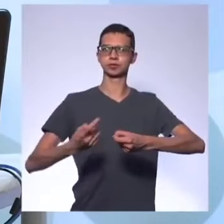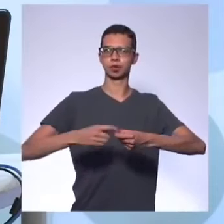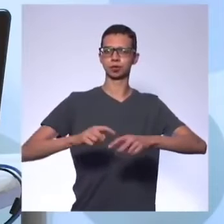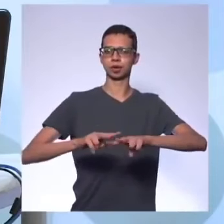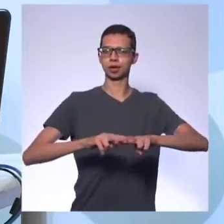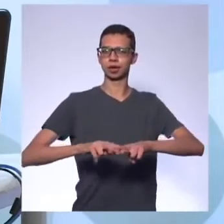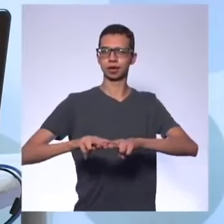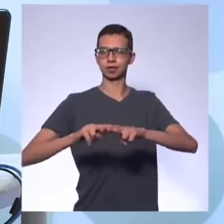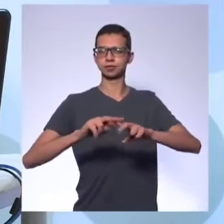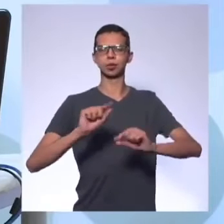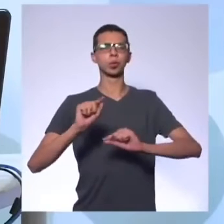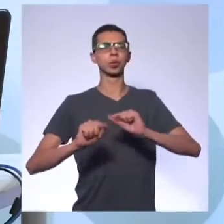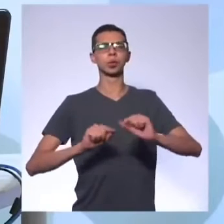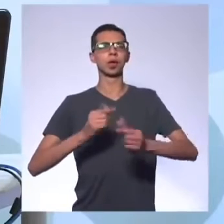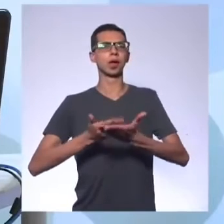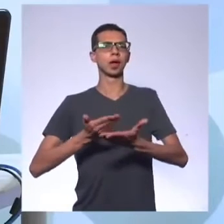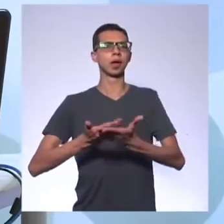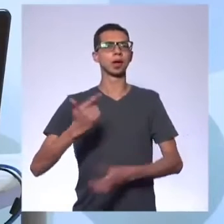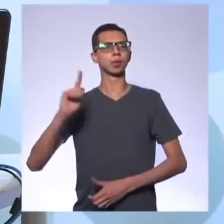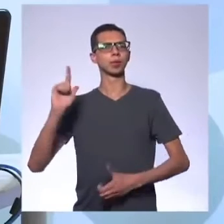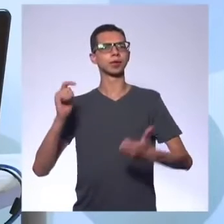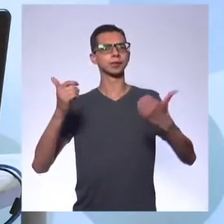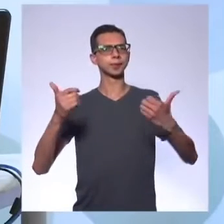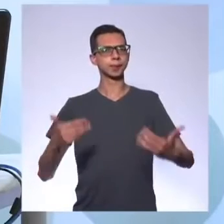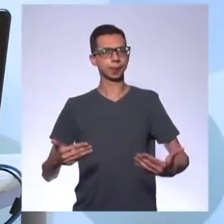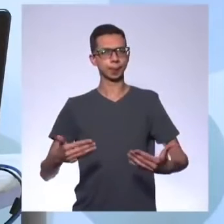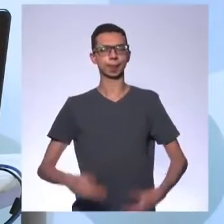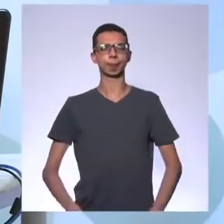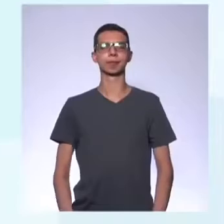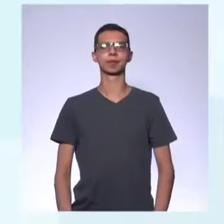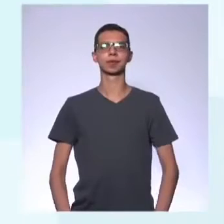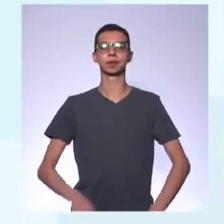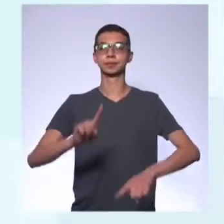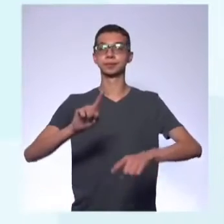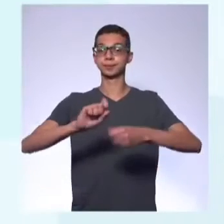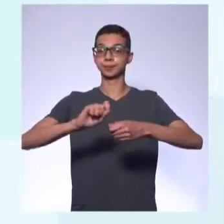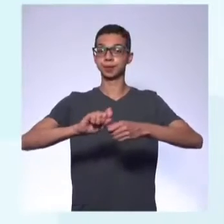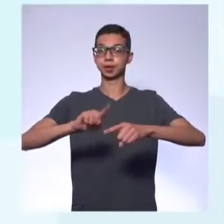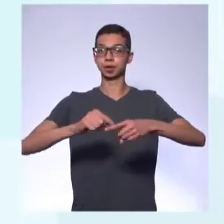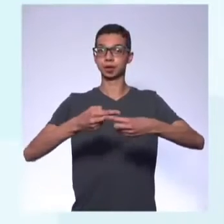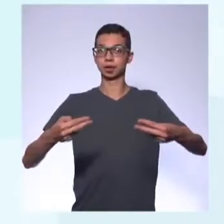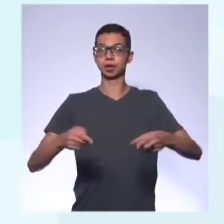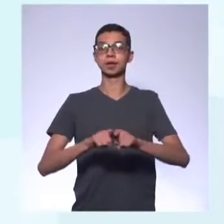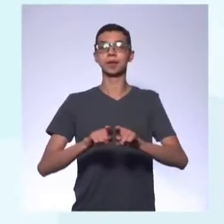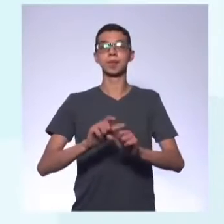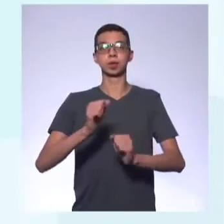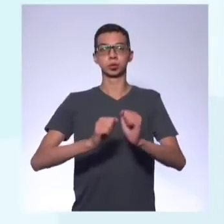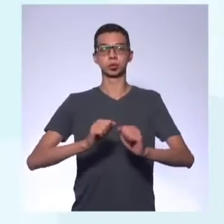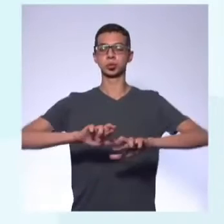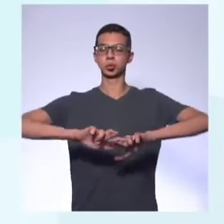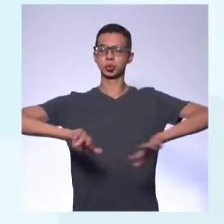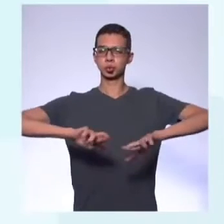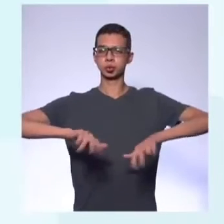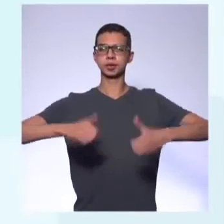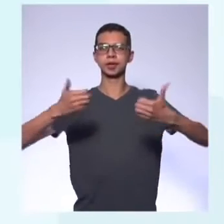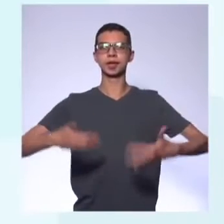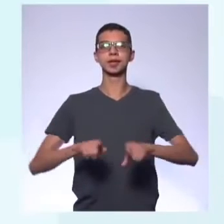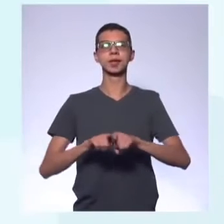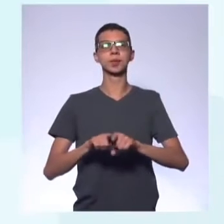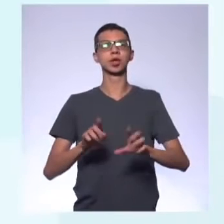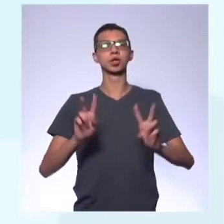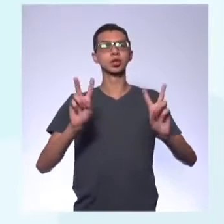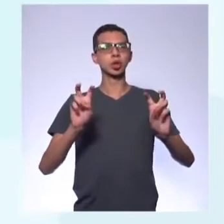discutimos nas aulas passadas? Nós falamos sobre recursos naturais e a indústria, falamos sobre a cadeia